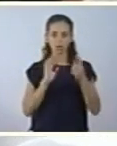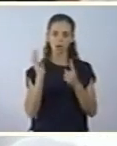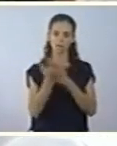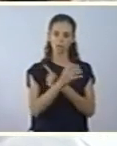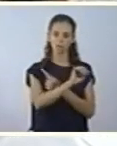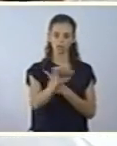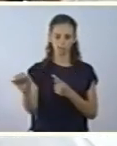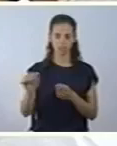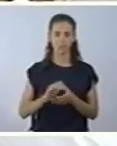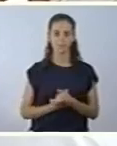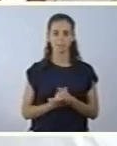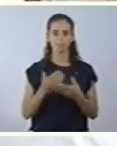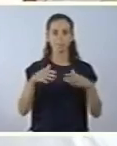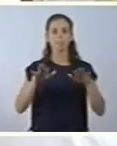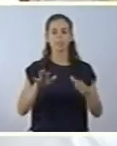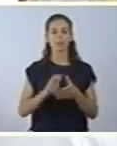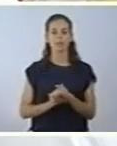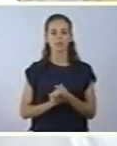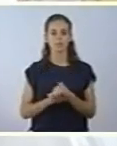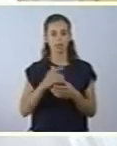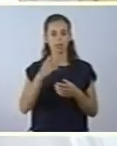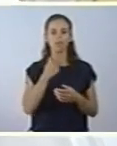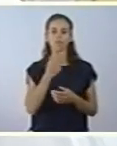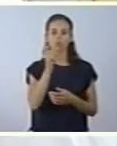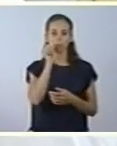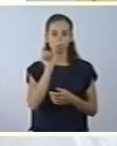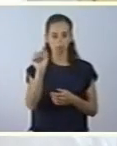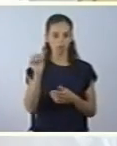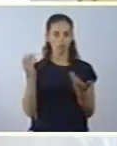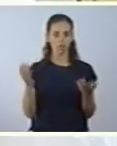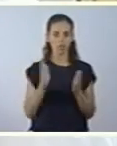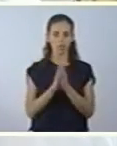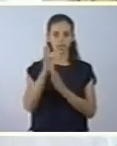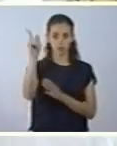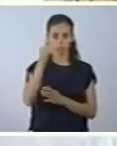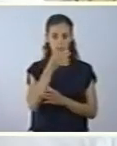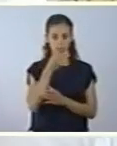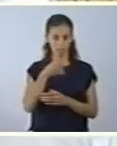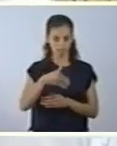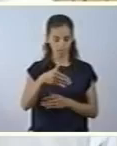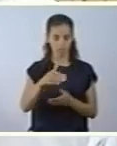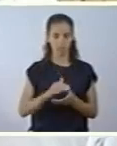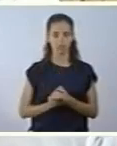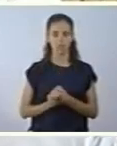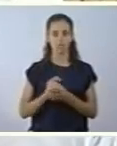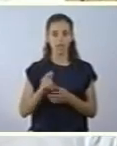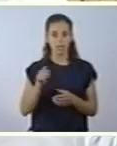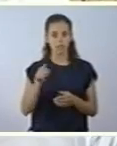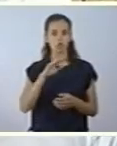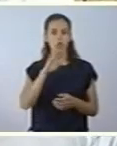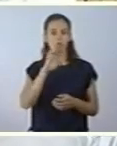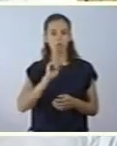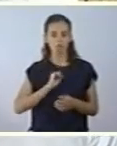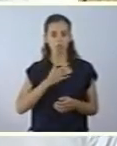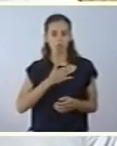volta. Mas eis a voz do Pai. Deus vai falar. Este é o meu Filho